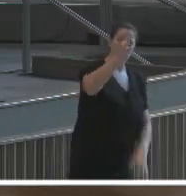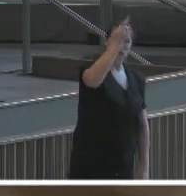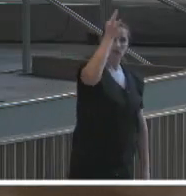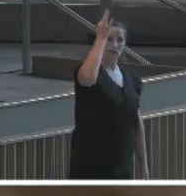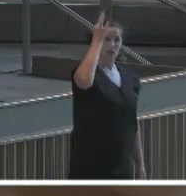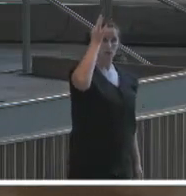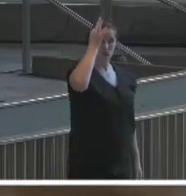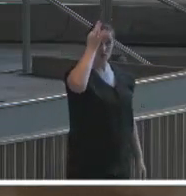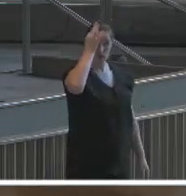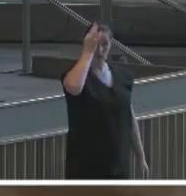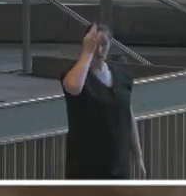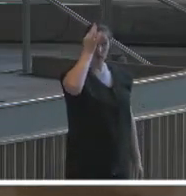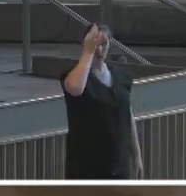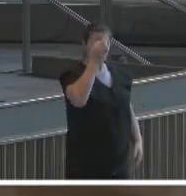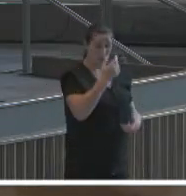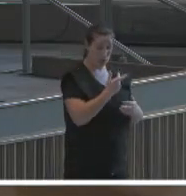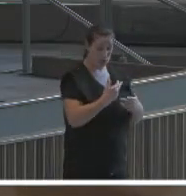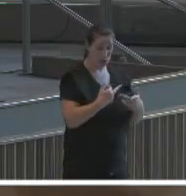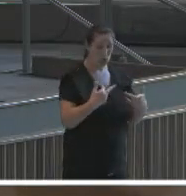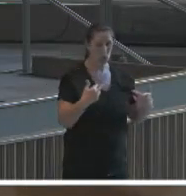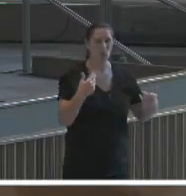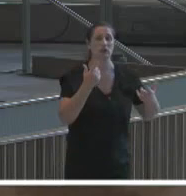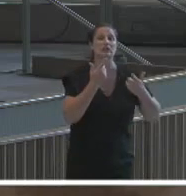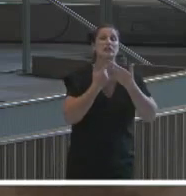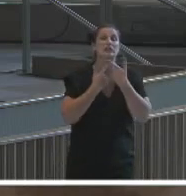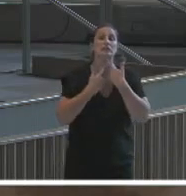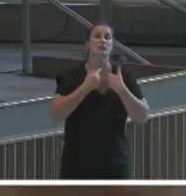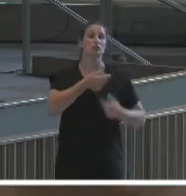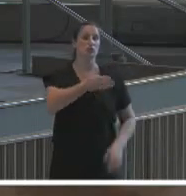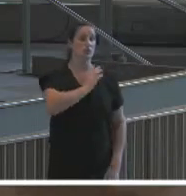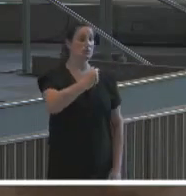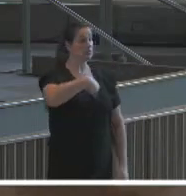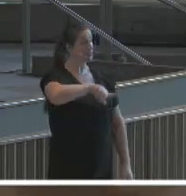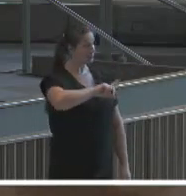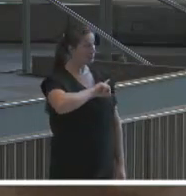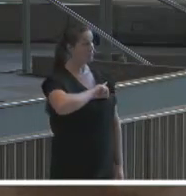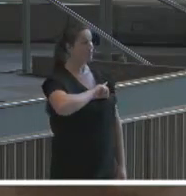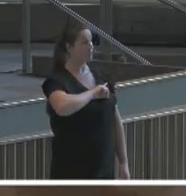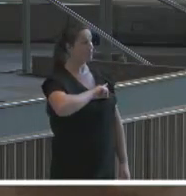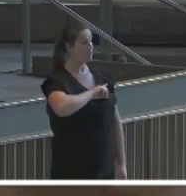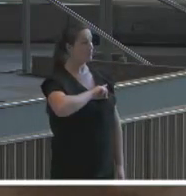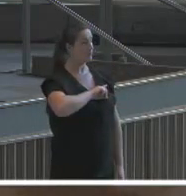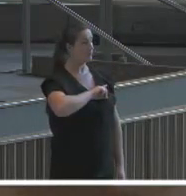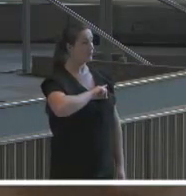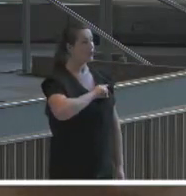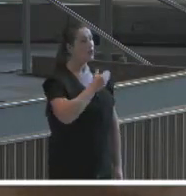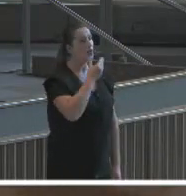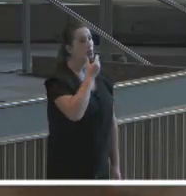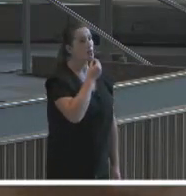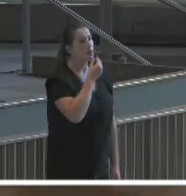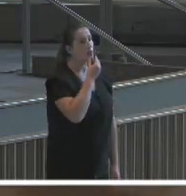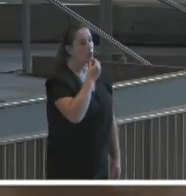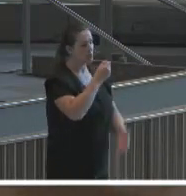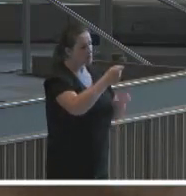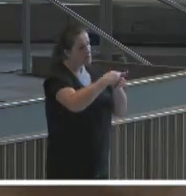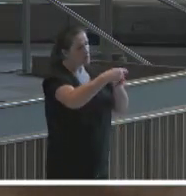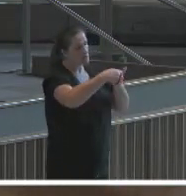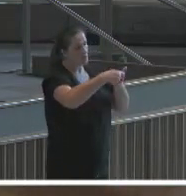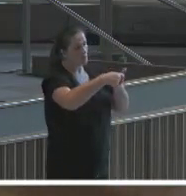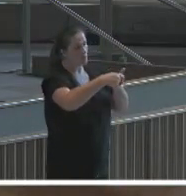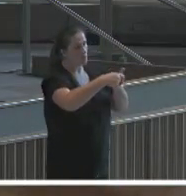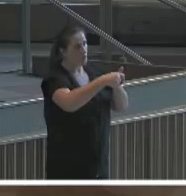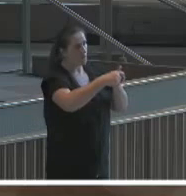como a gente lida com os desejos do nosso coração. É interessante que um autor chamado Wiersbe, ele escreveu uma frase